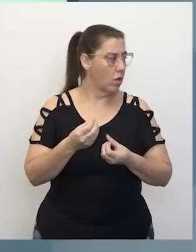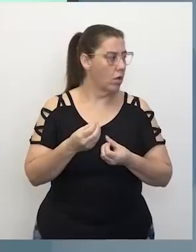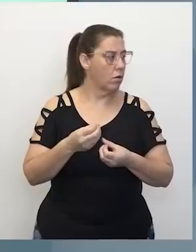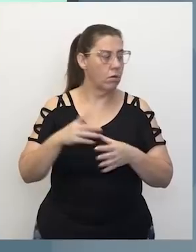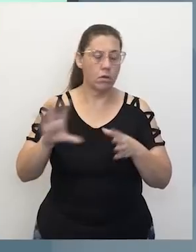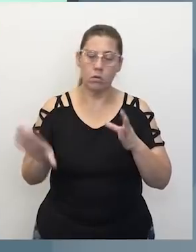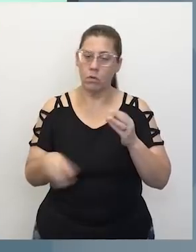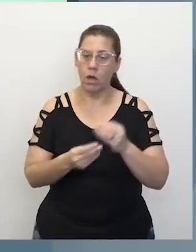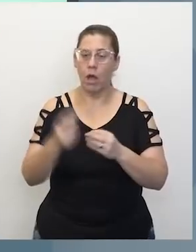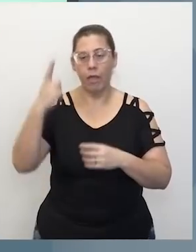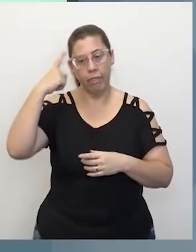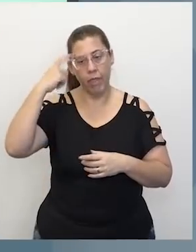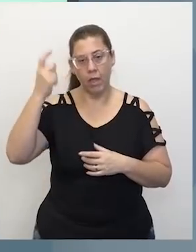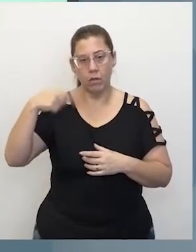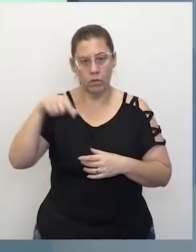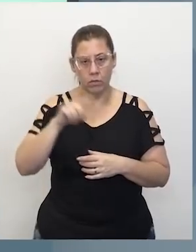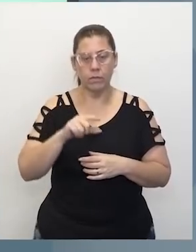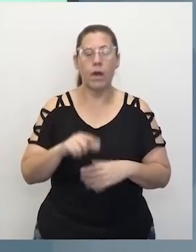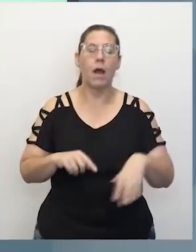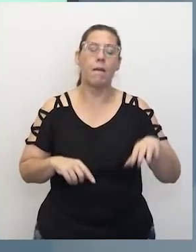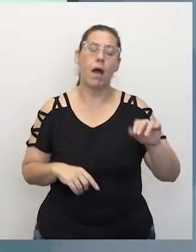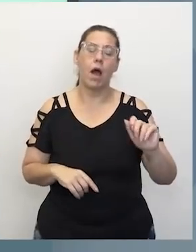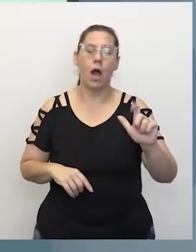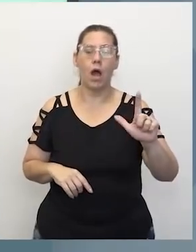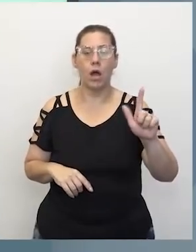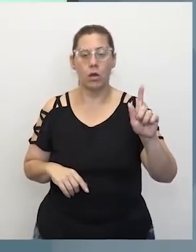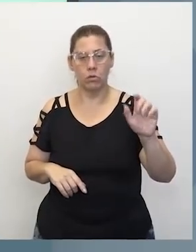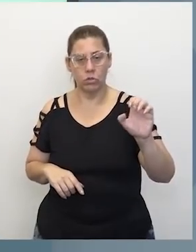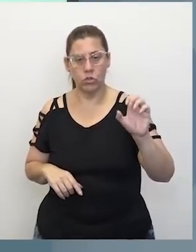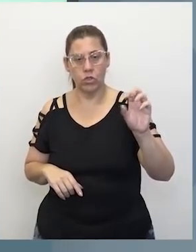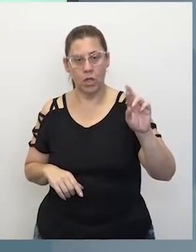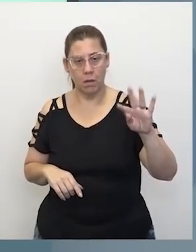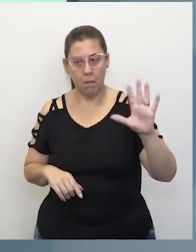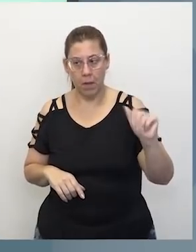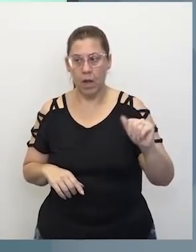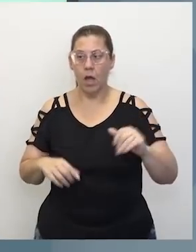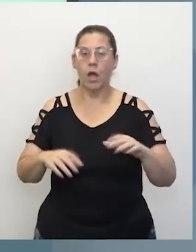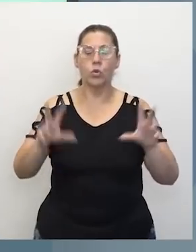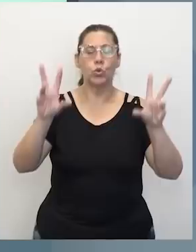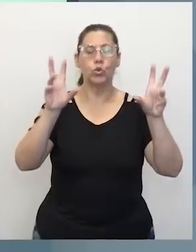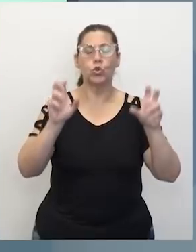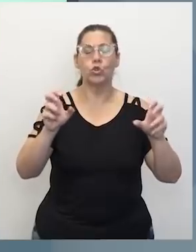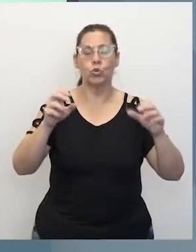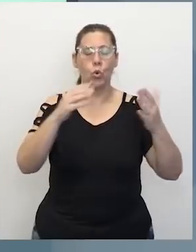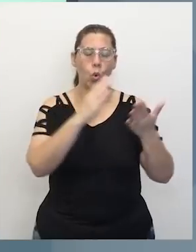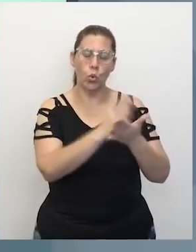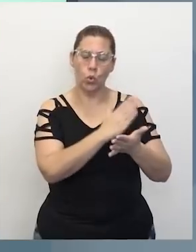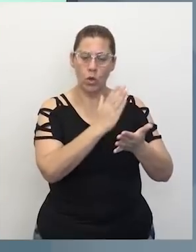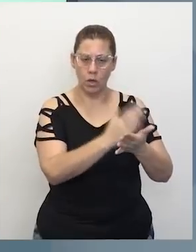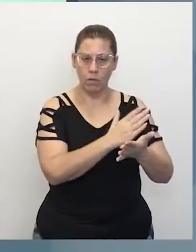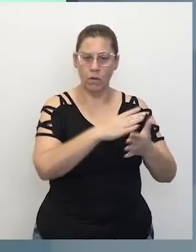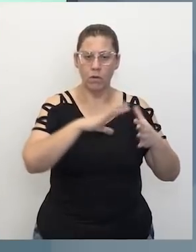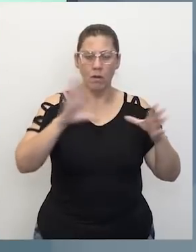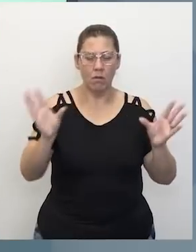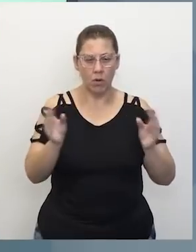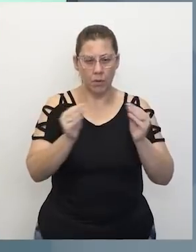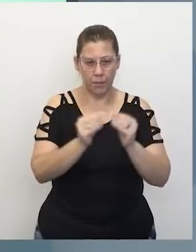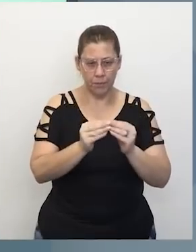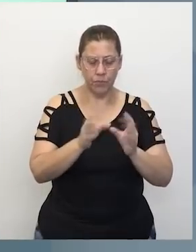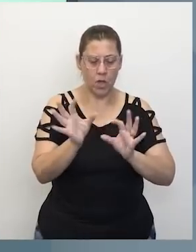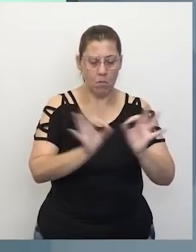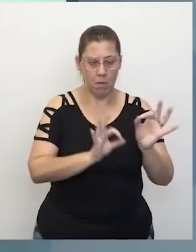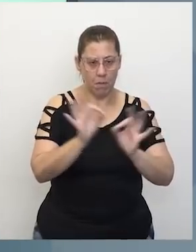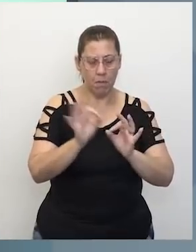ideia de vocês, que essa palavra álgebra vem aí do título desse livro sobre ciências de redução e restauração de